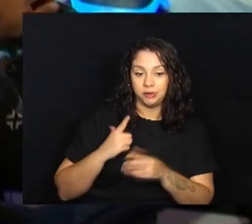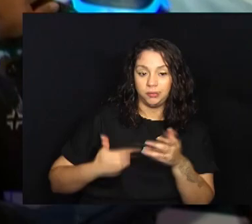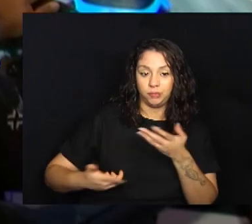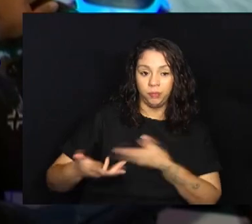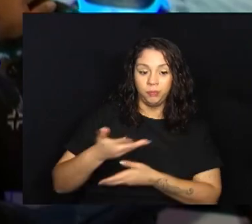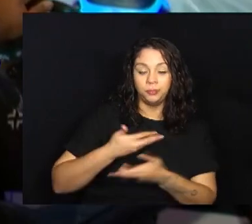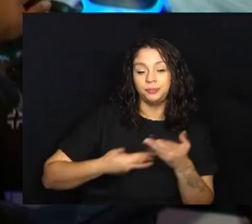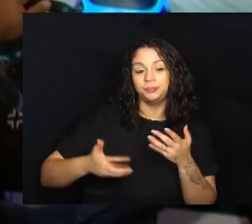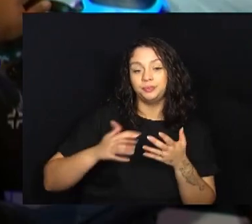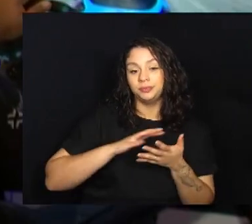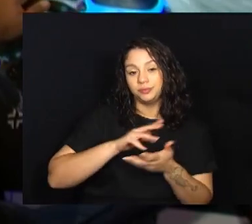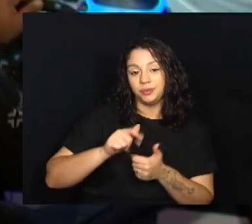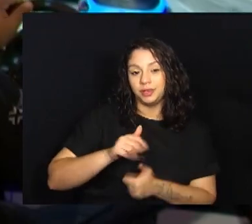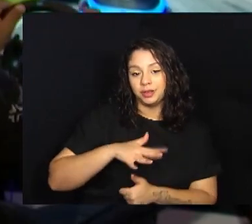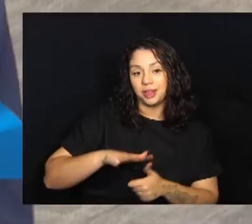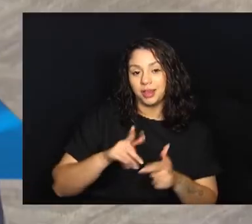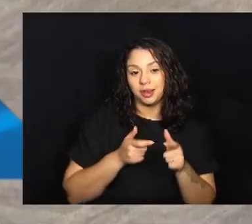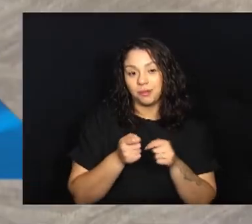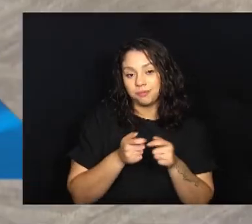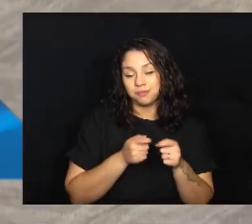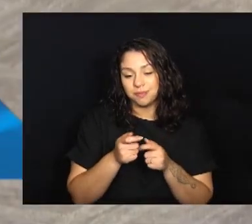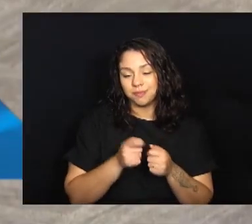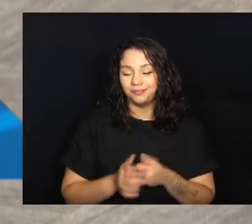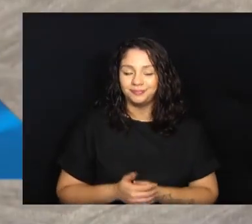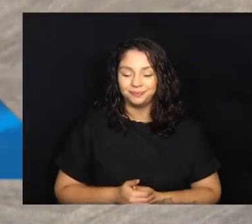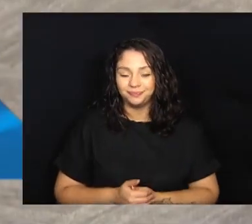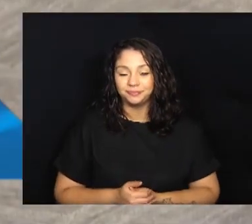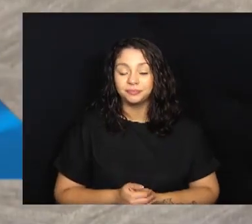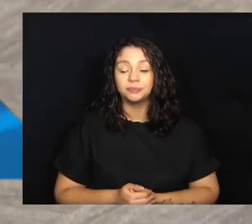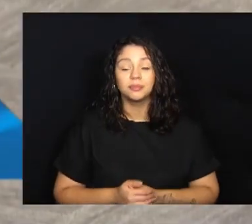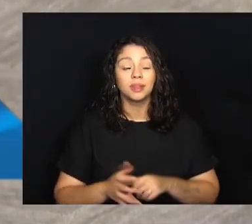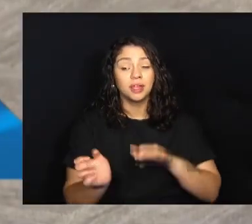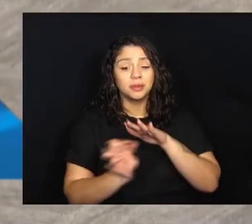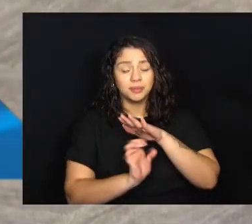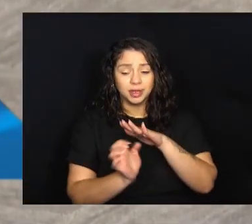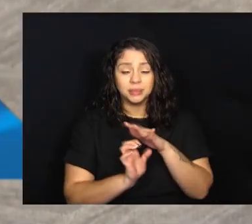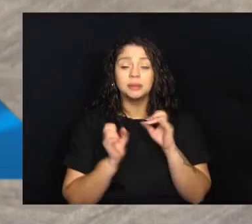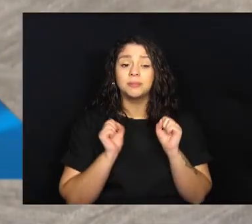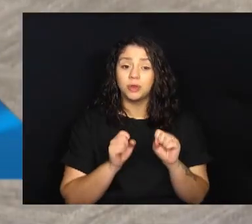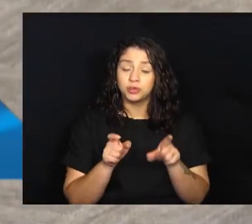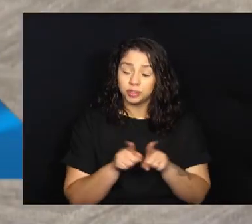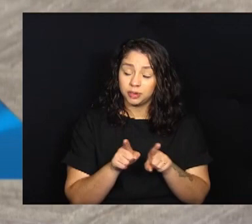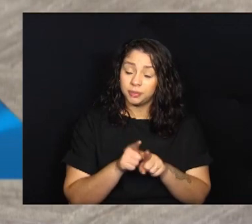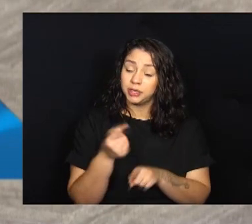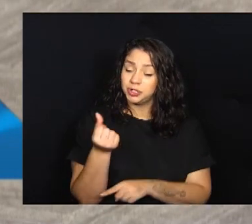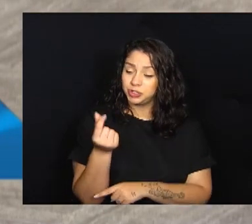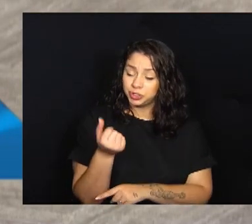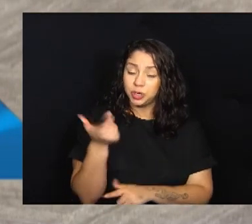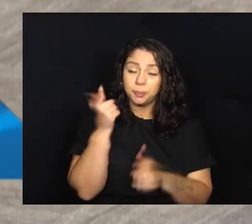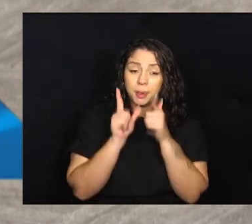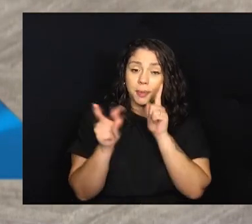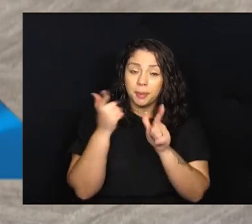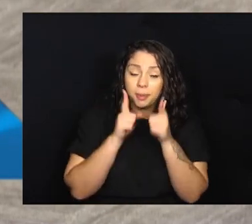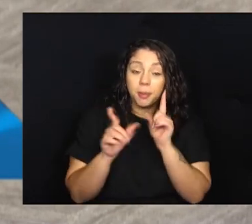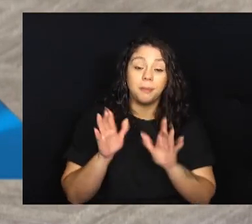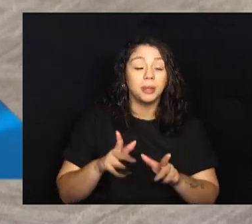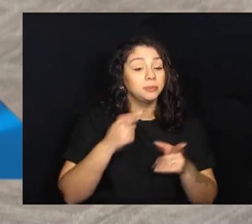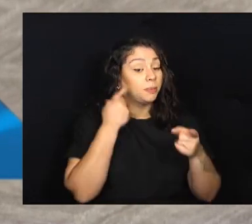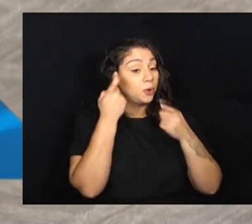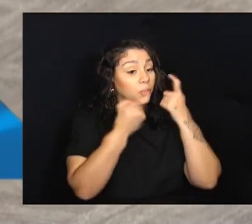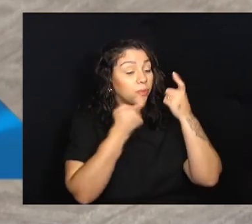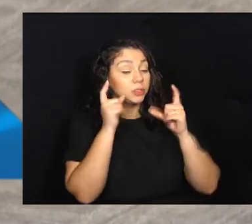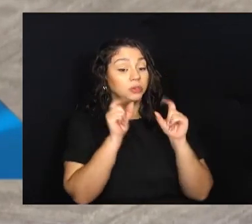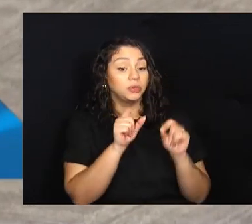no mundo dos jogos eletrônicos. As empresas podem até ganhar dinheiro, mas a minha preocupação, ela caminha num